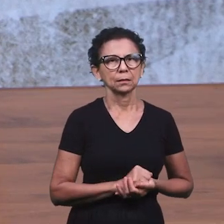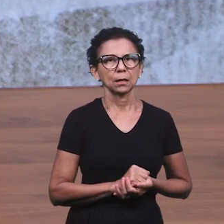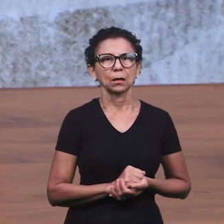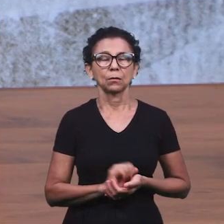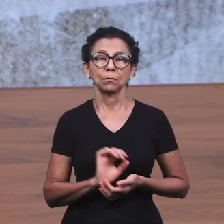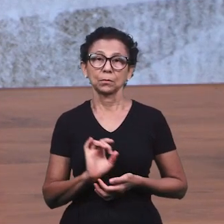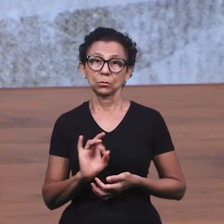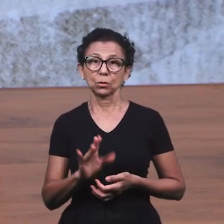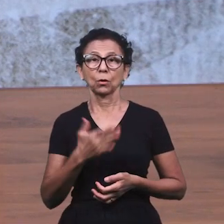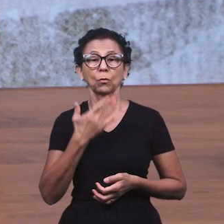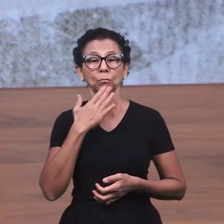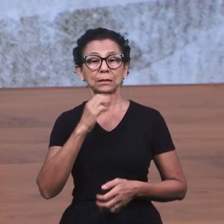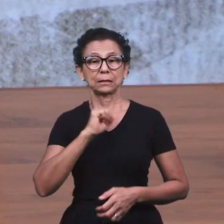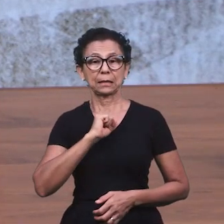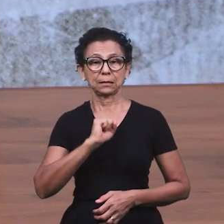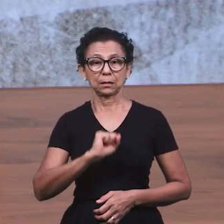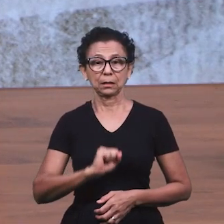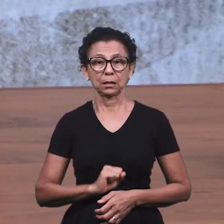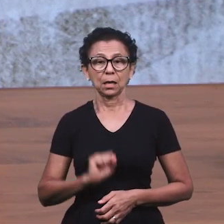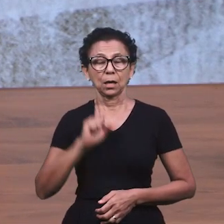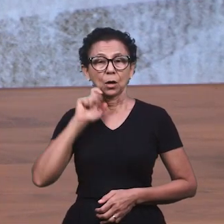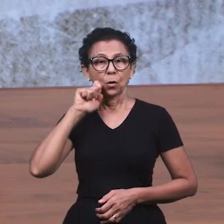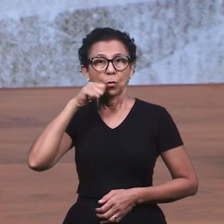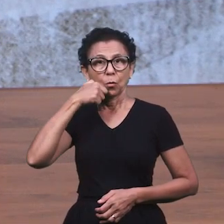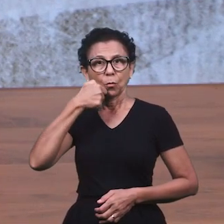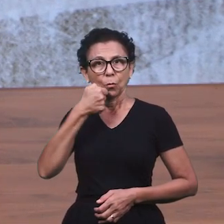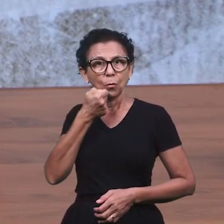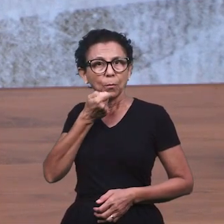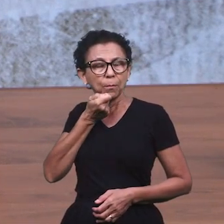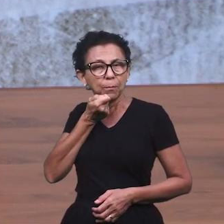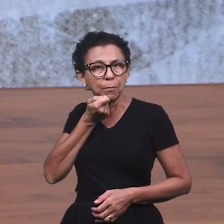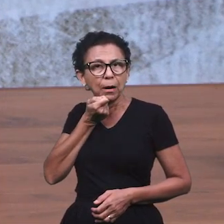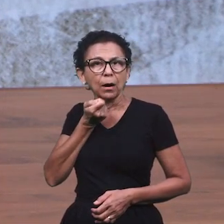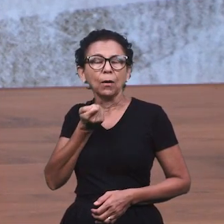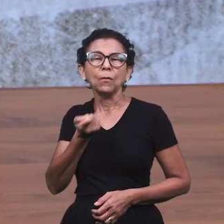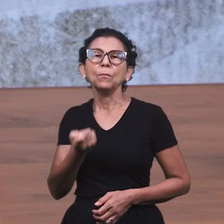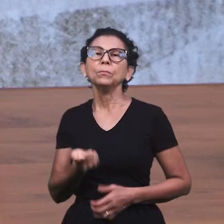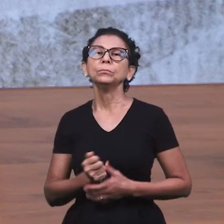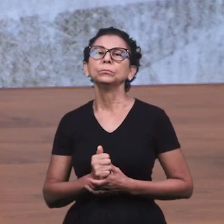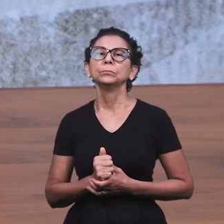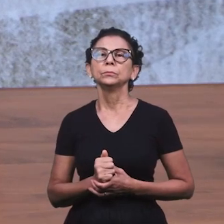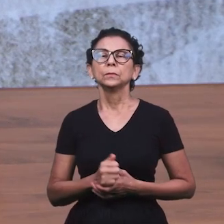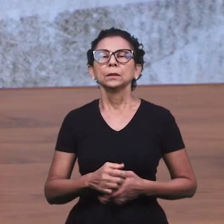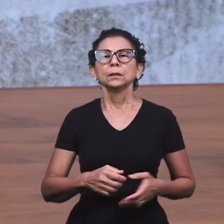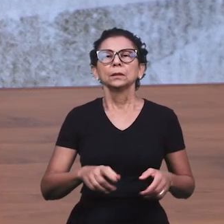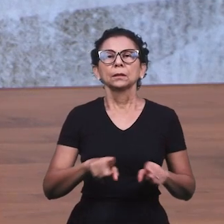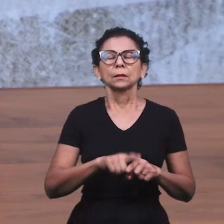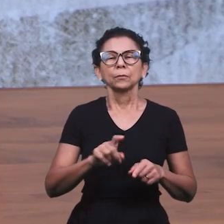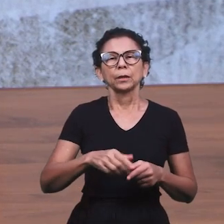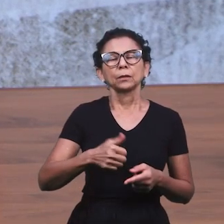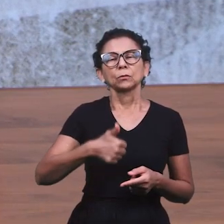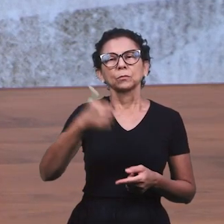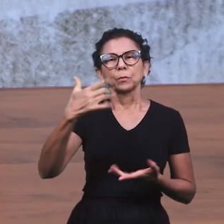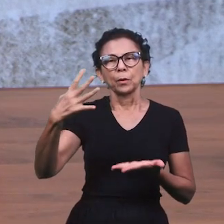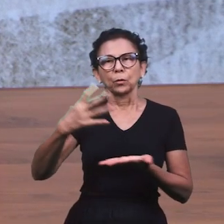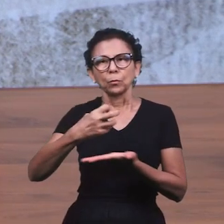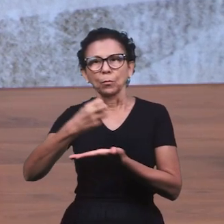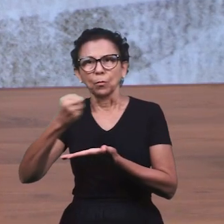das primícias por oferta movida perante o Senhor com os 2